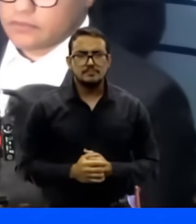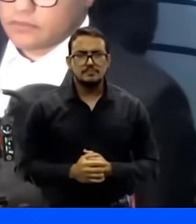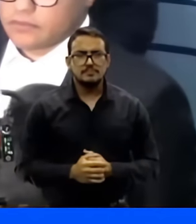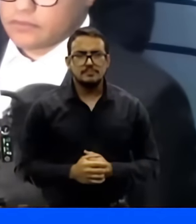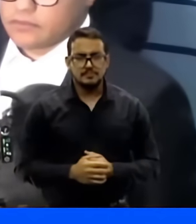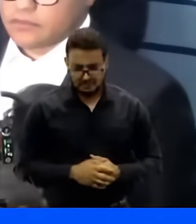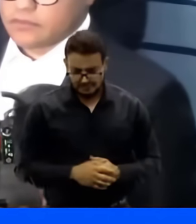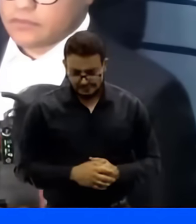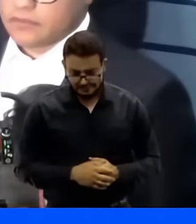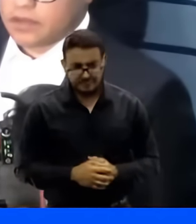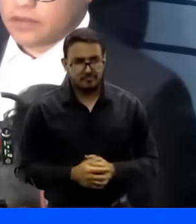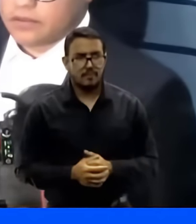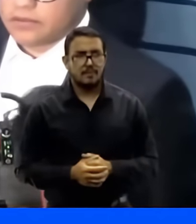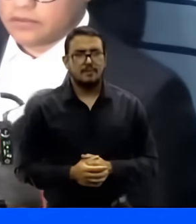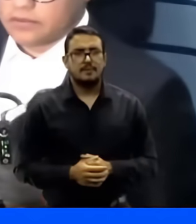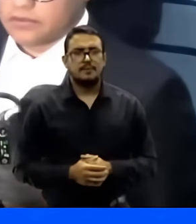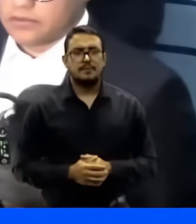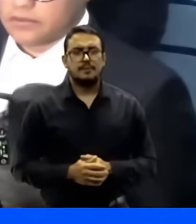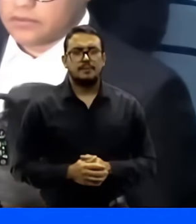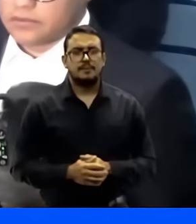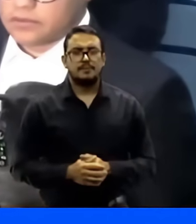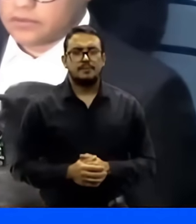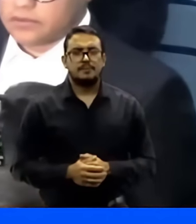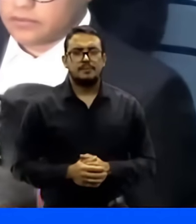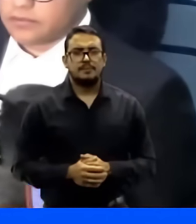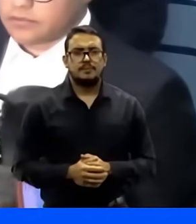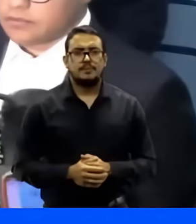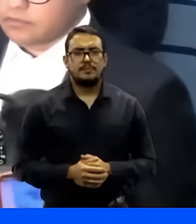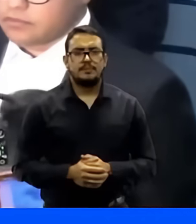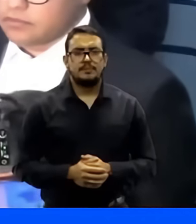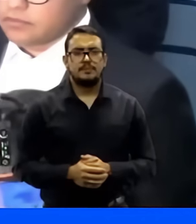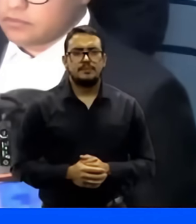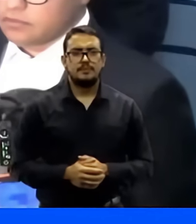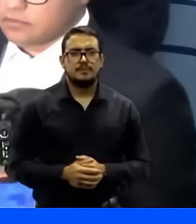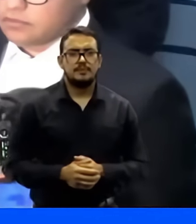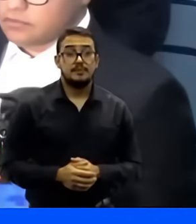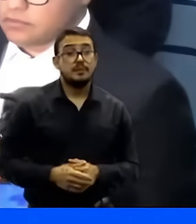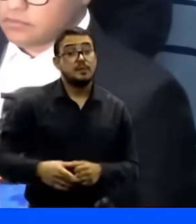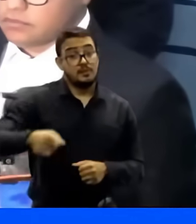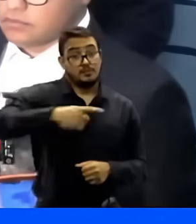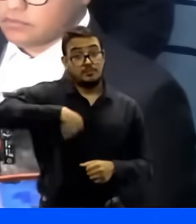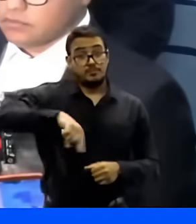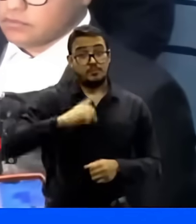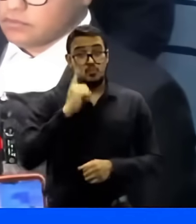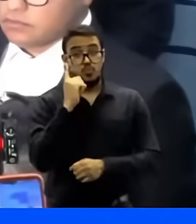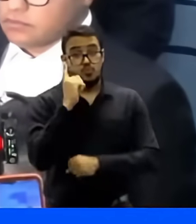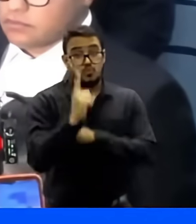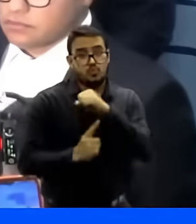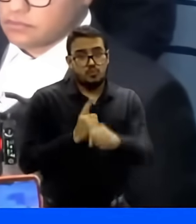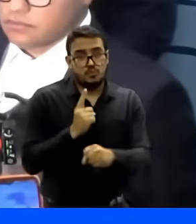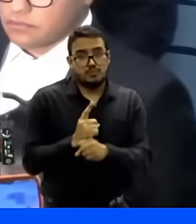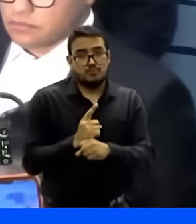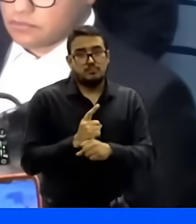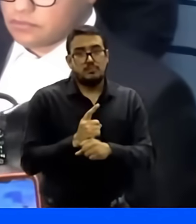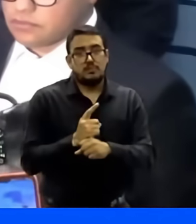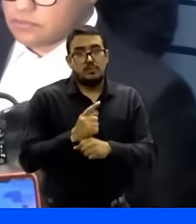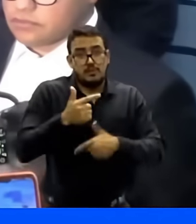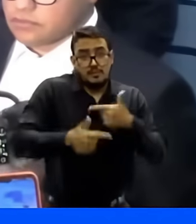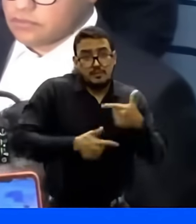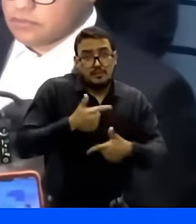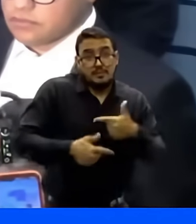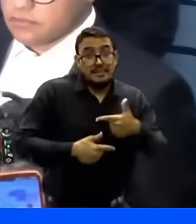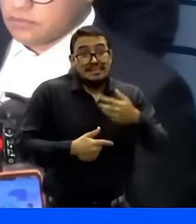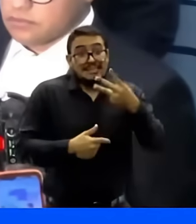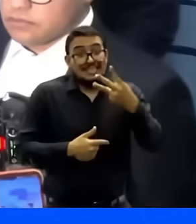encerra esse seminário aqui em Mato Grosso do Sul. Quais são os próximos passos? Ótimo. A gente ficou um ano trabalhando internamente com os 37